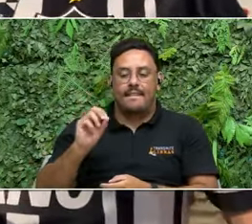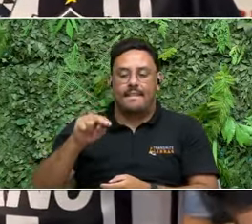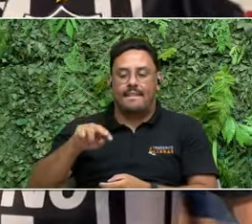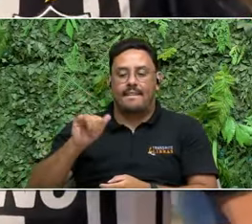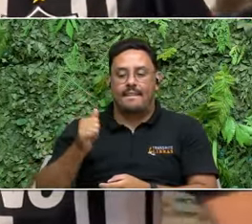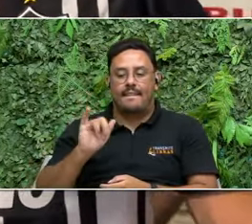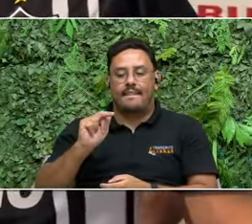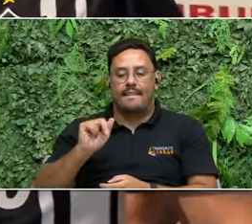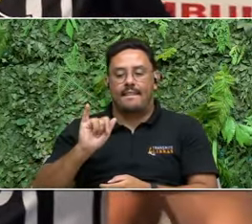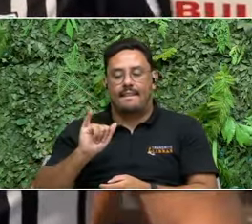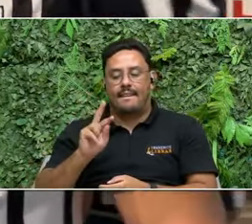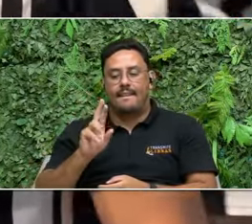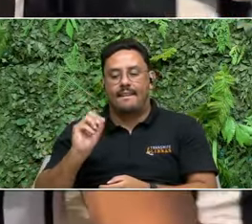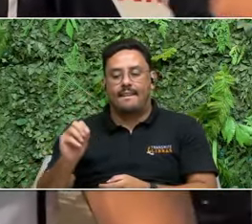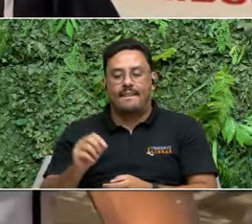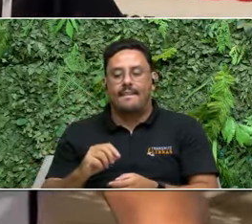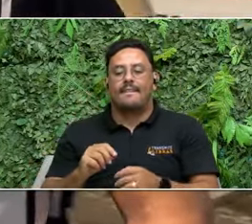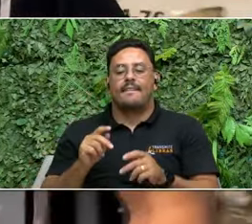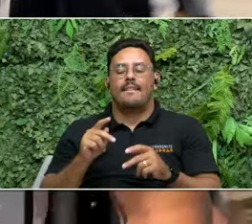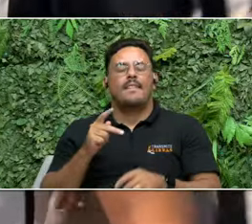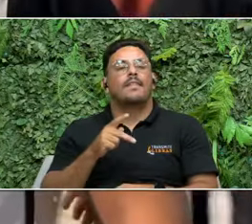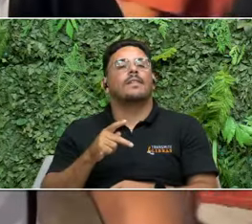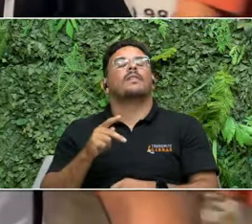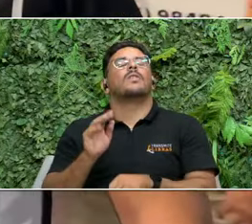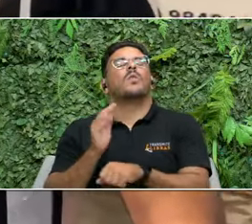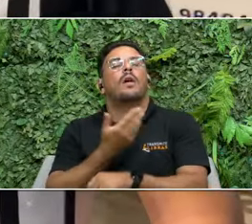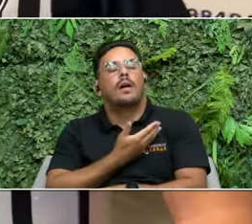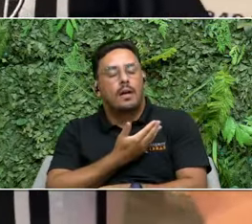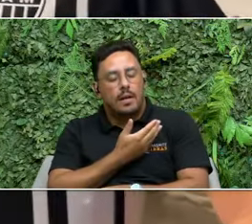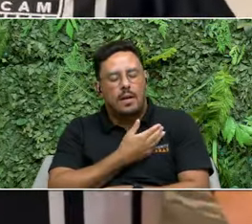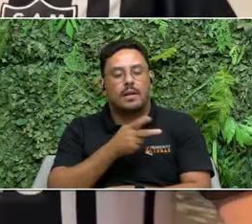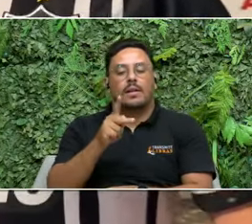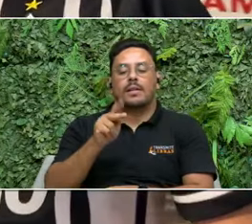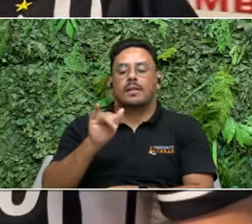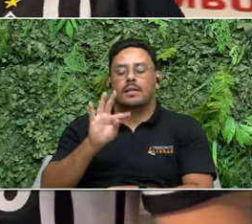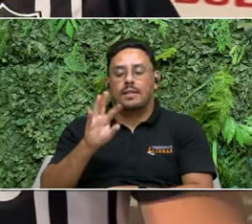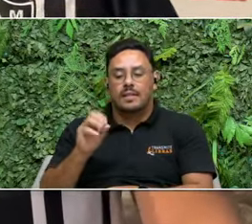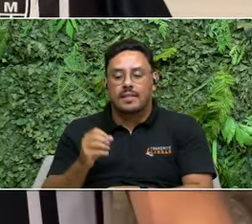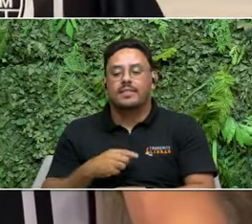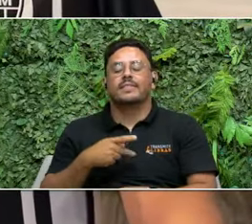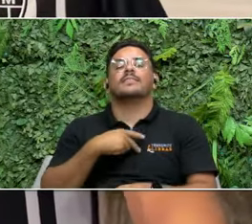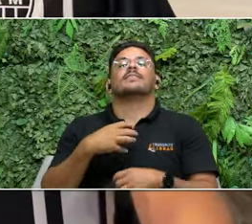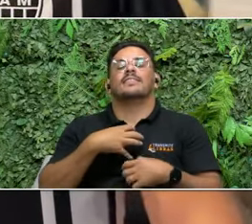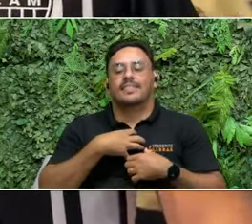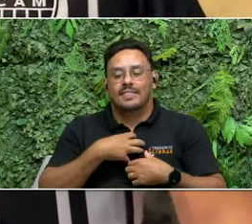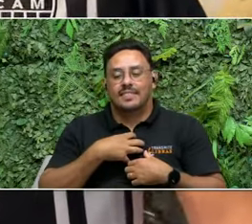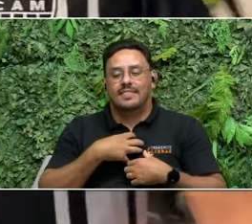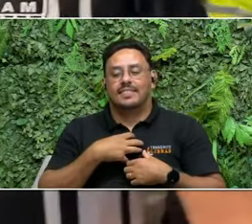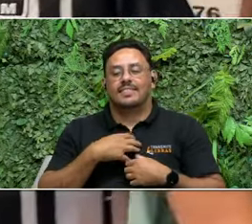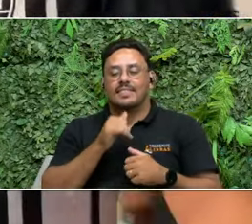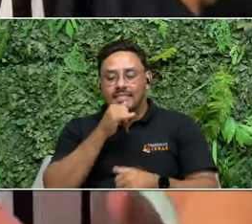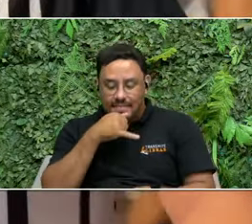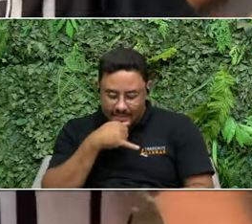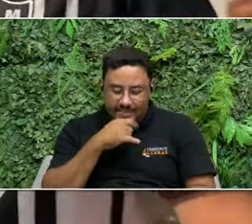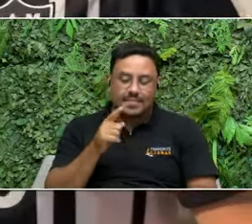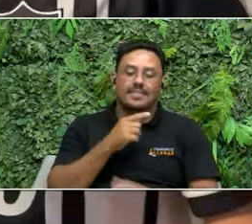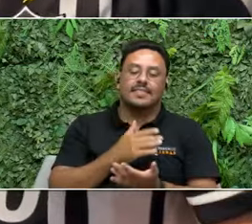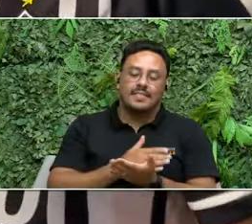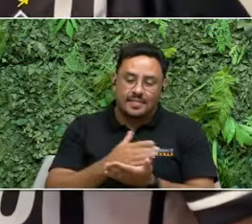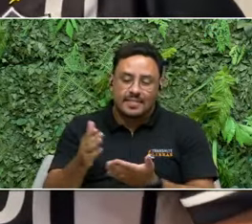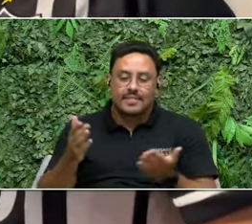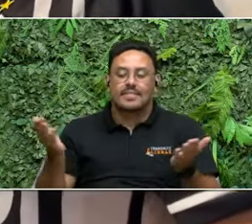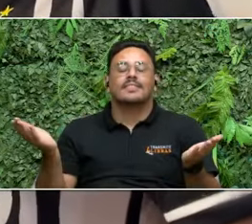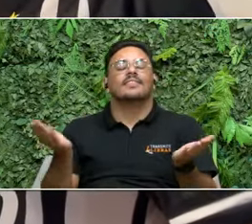Igor né meu colega de Pitágoras um grande abraço para ele não tem como ficar feliz também triste não nós estamos começando